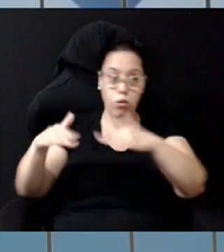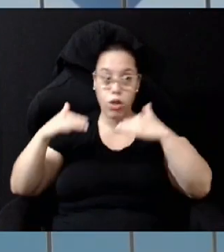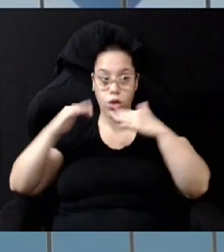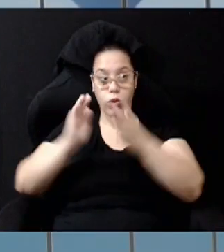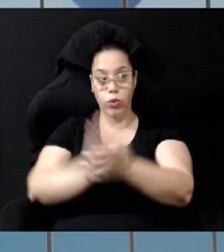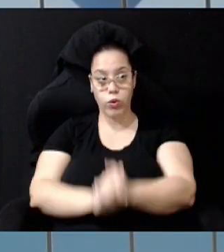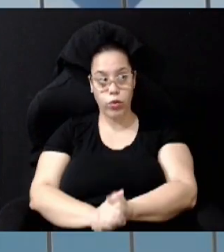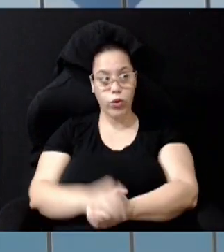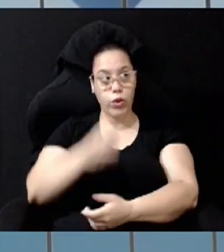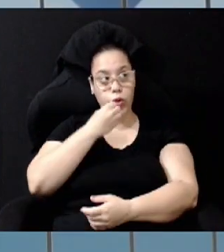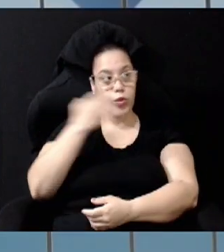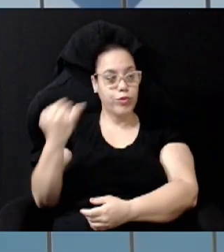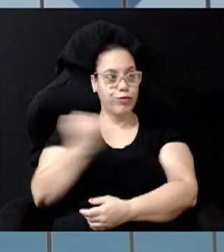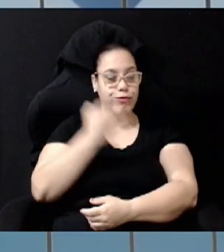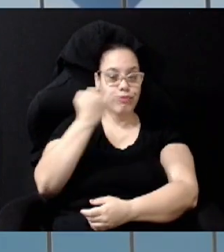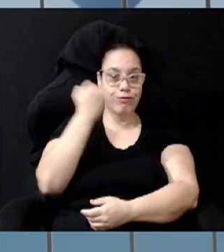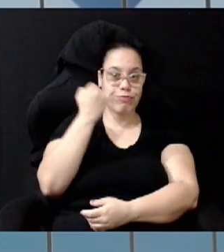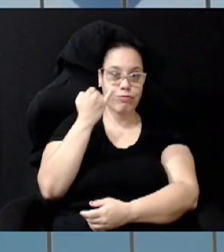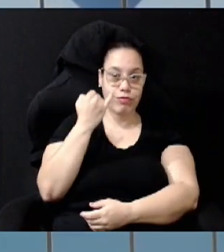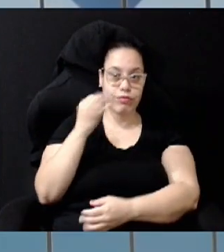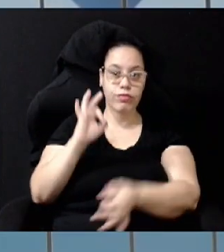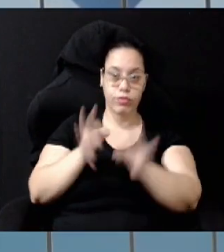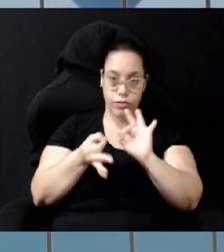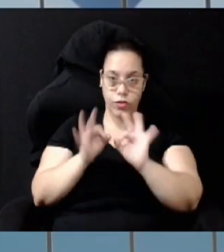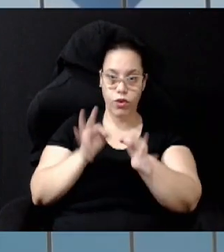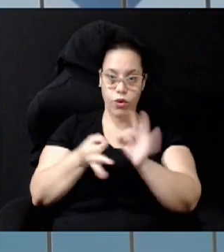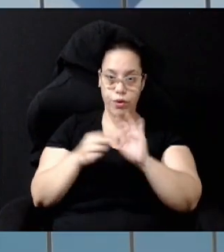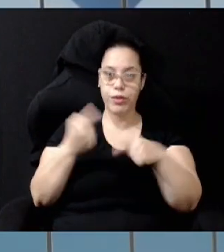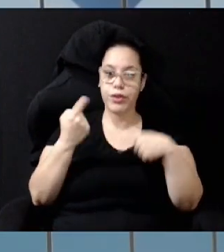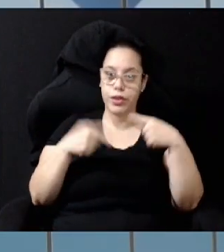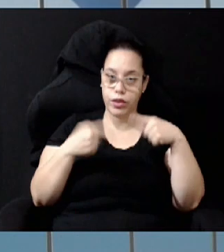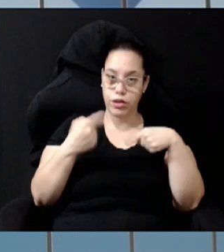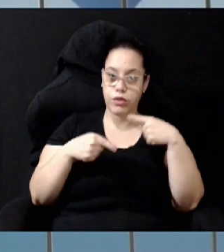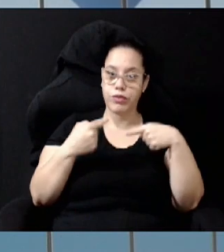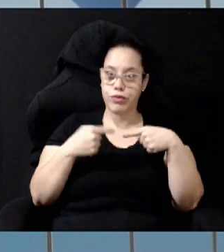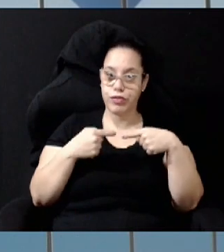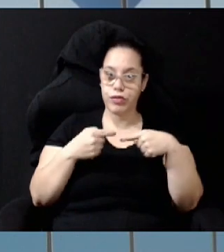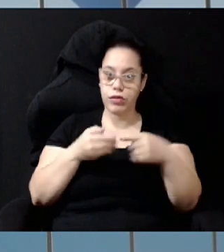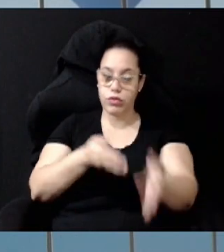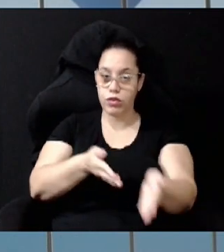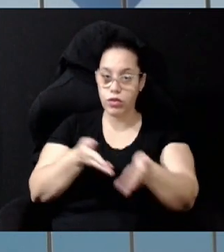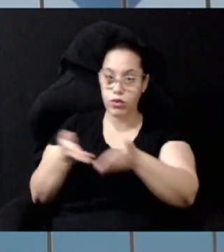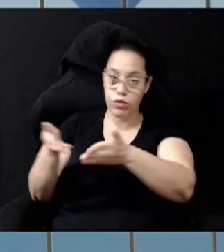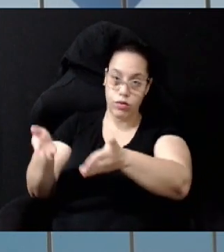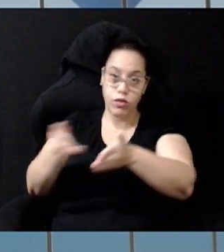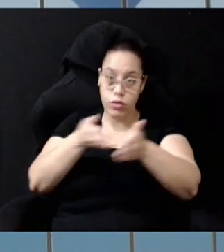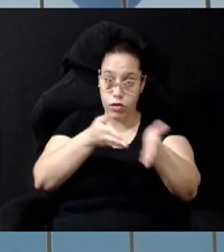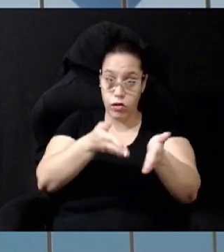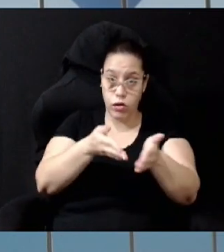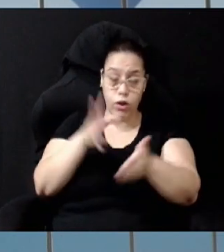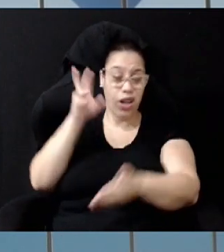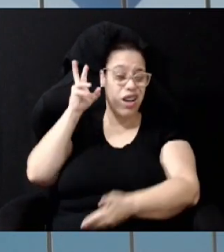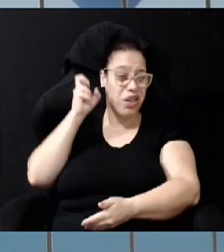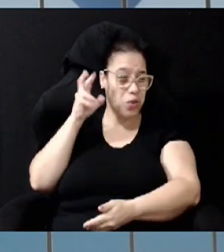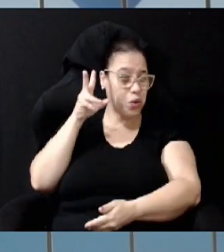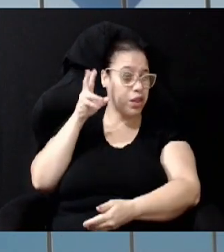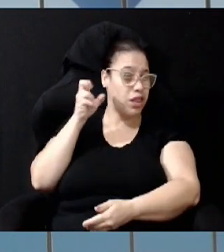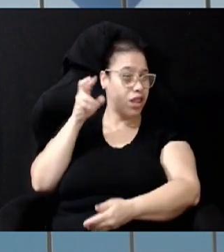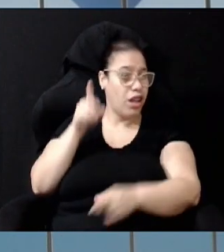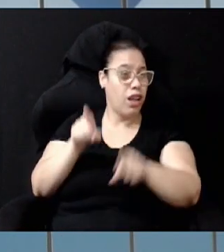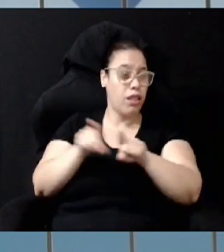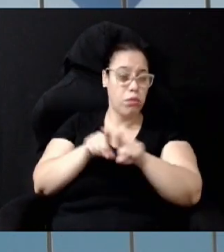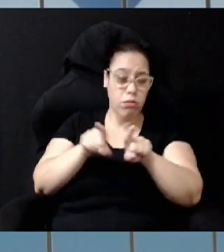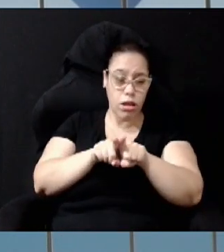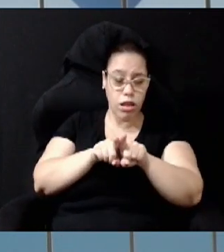importância é justamente, né, é discutir, é levar esse espaço, é escutar também, porque num ambiente desse você